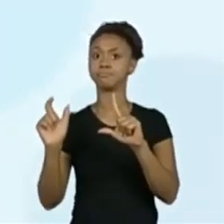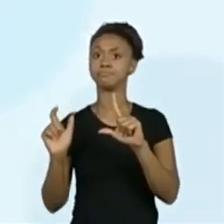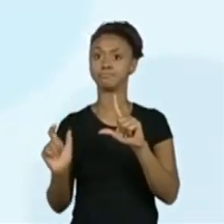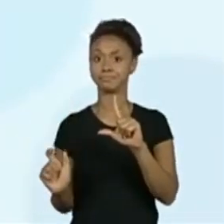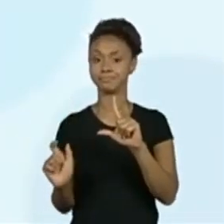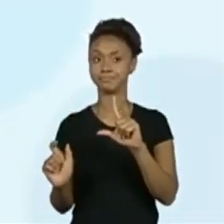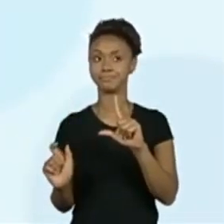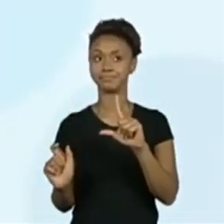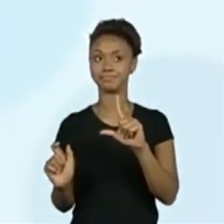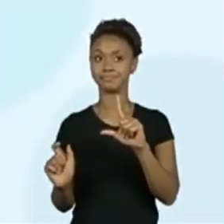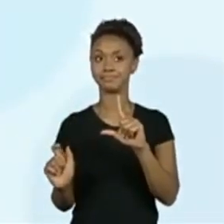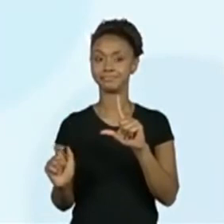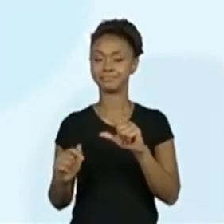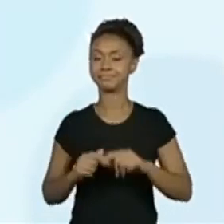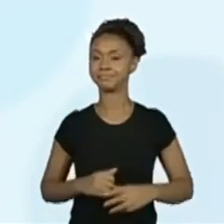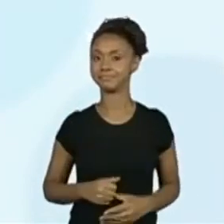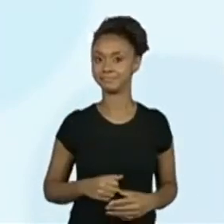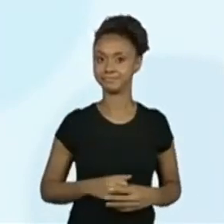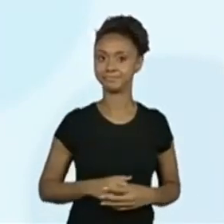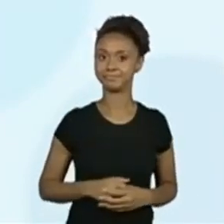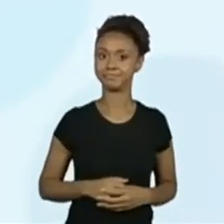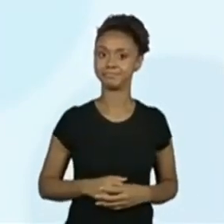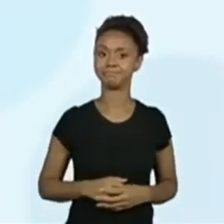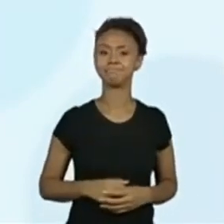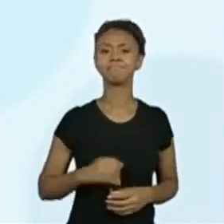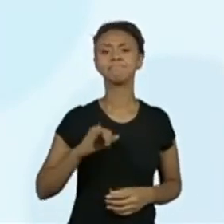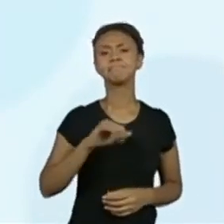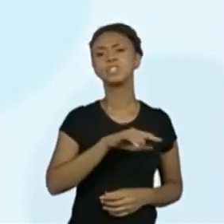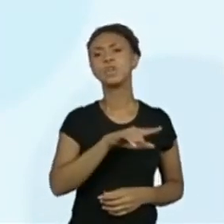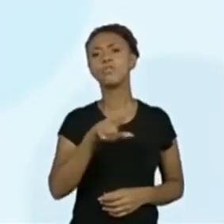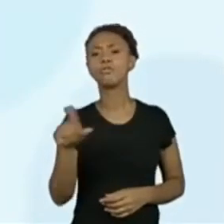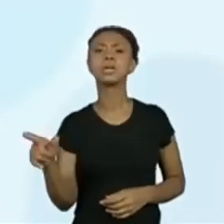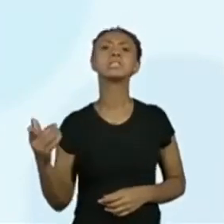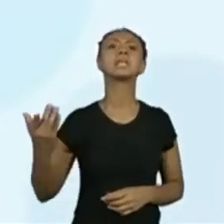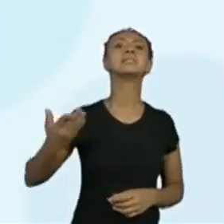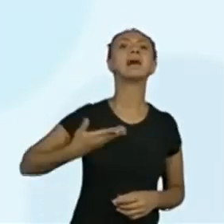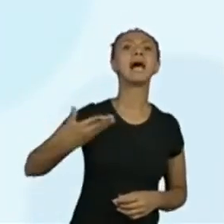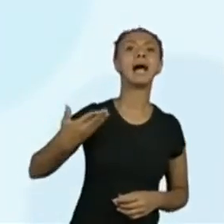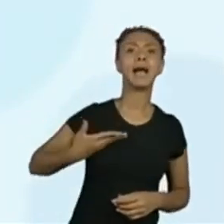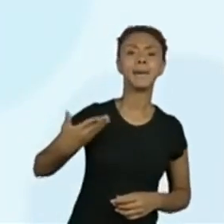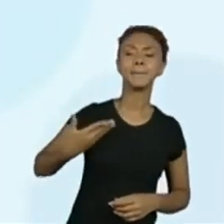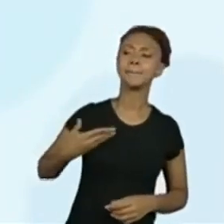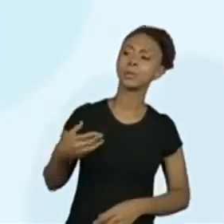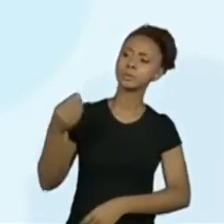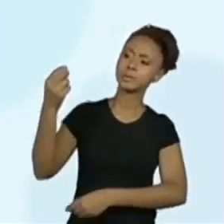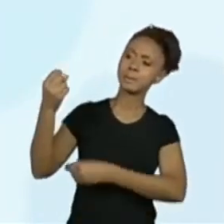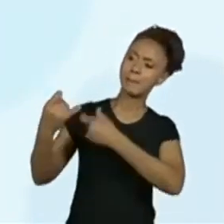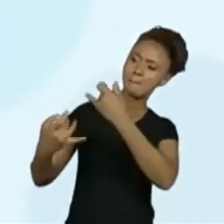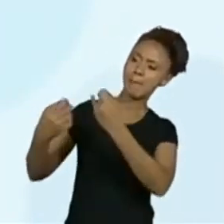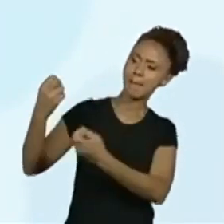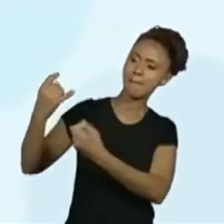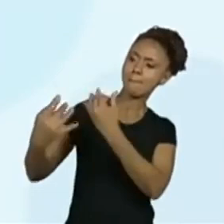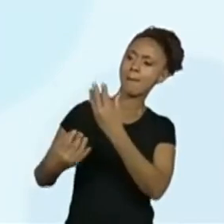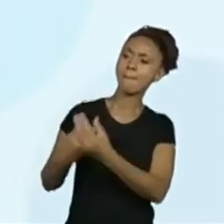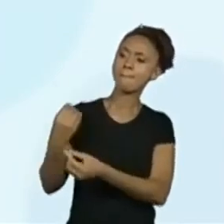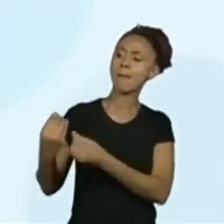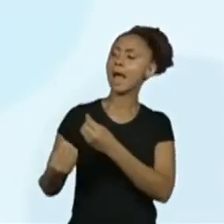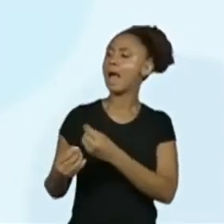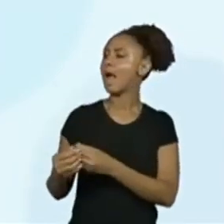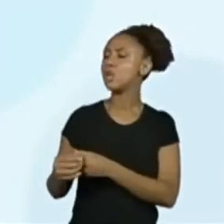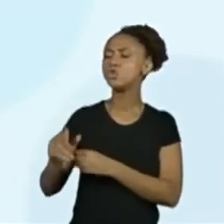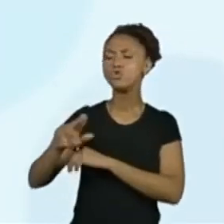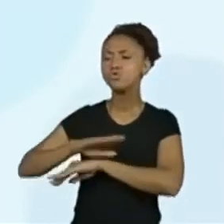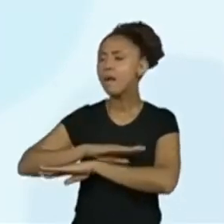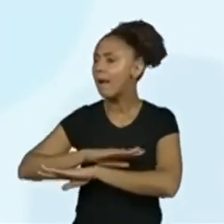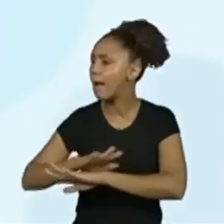Se vocês fossem explicar para um amigo, para ele nunca errar a escrita